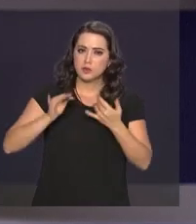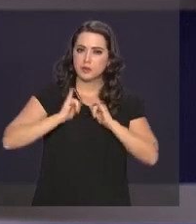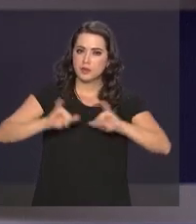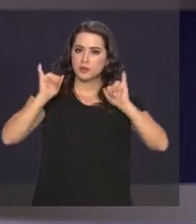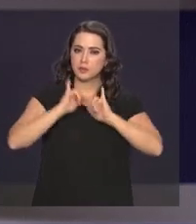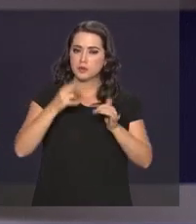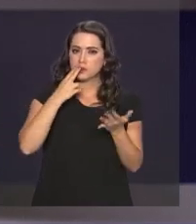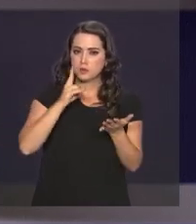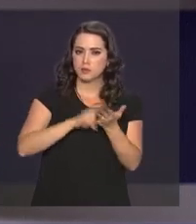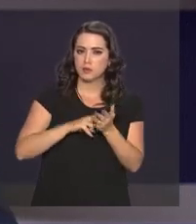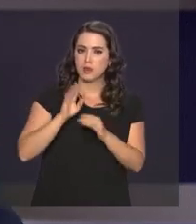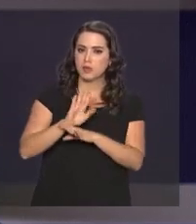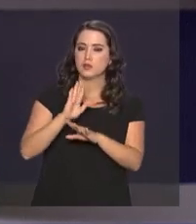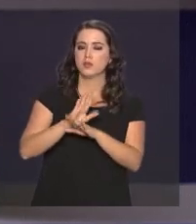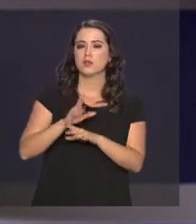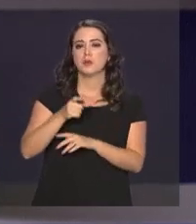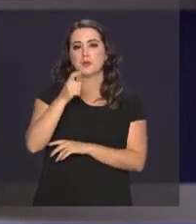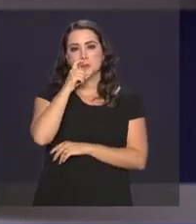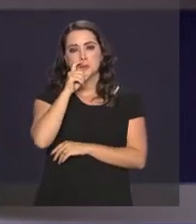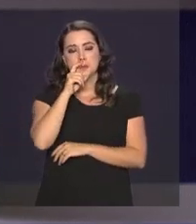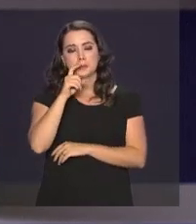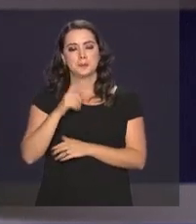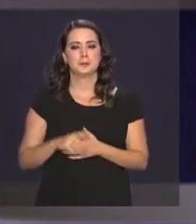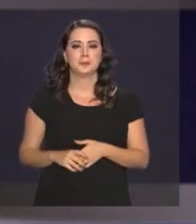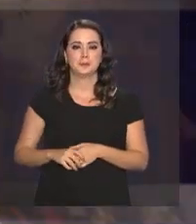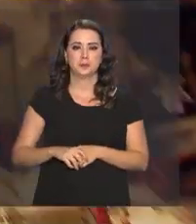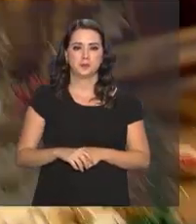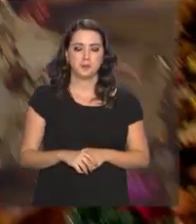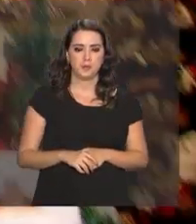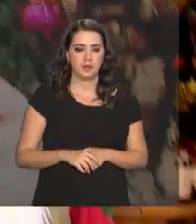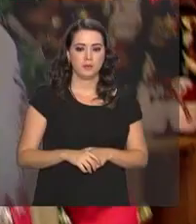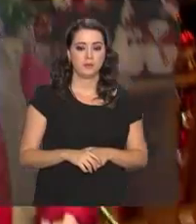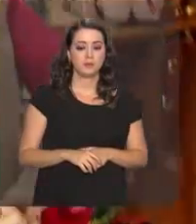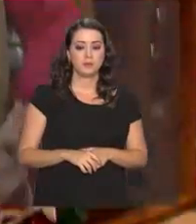dos correios e colaborar com o papai noel